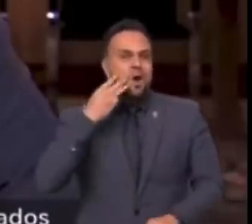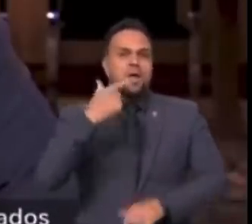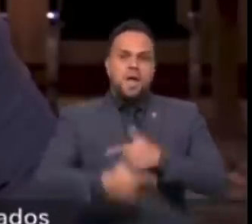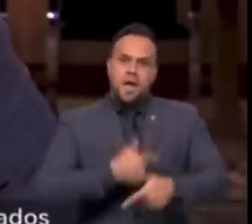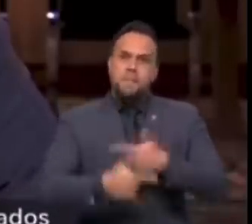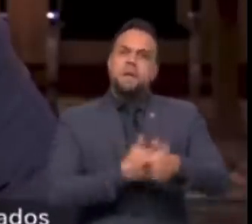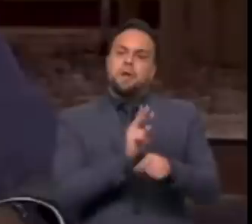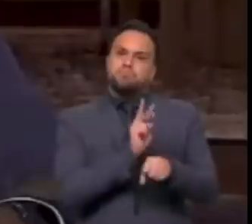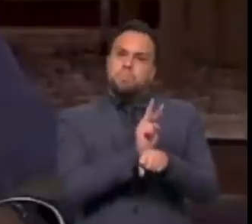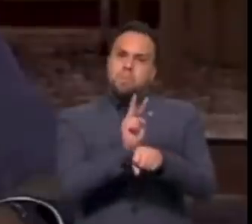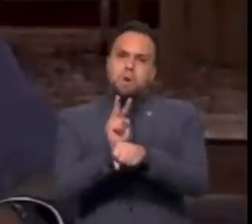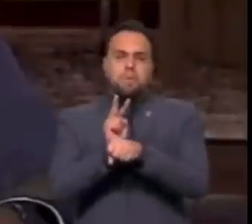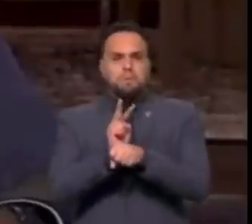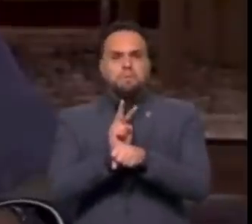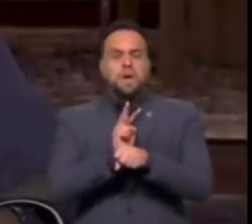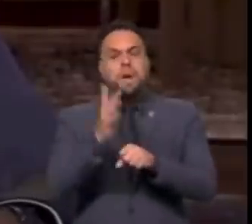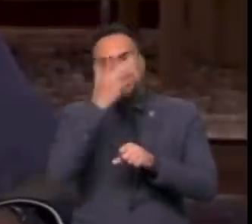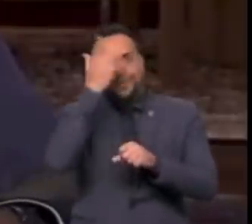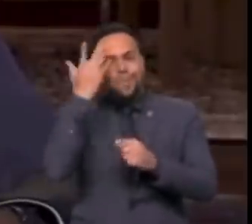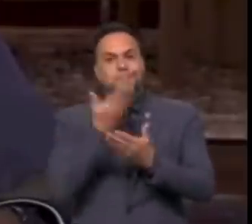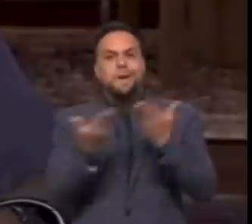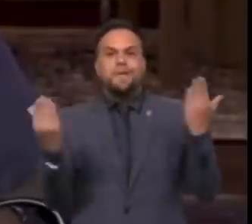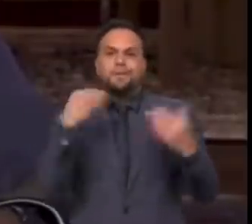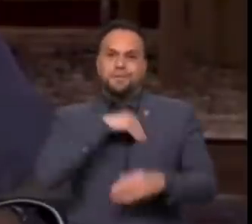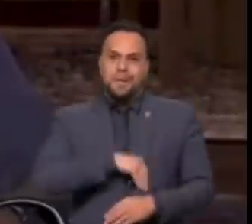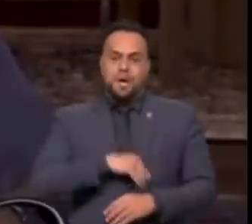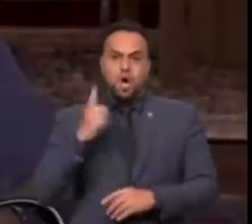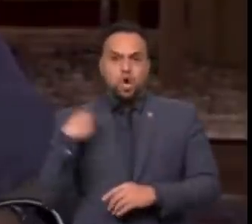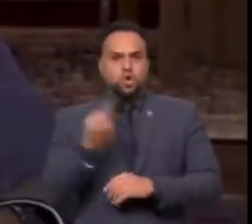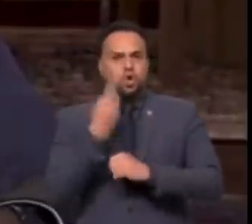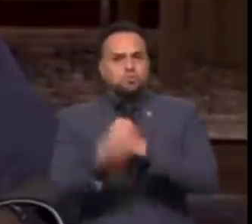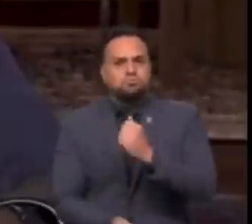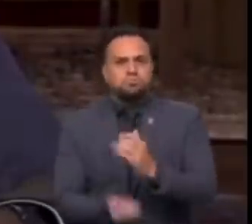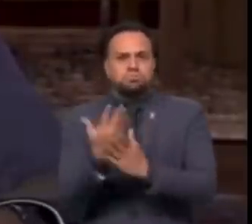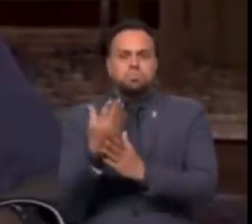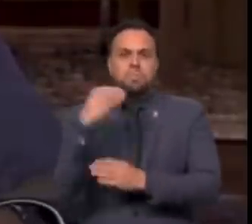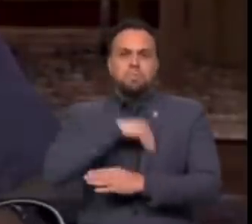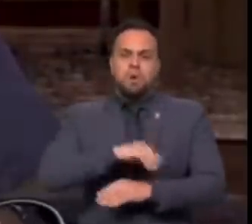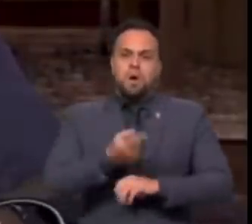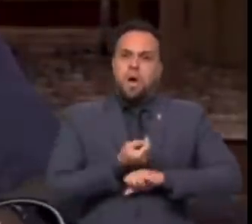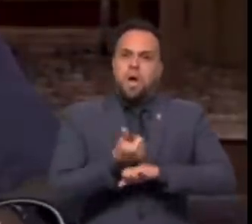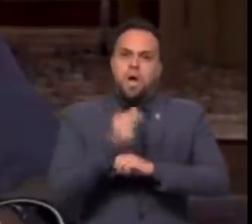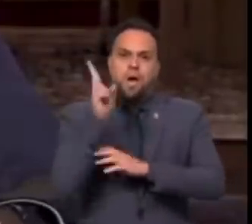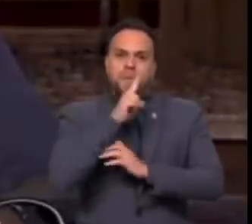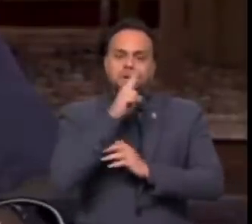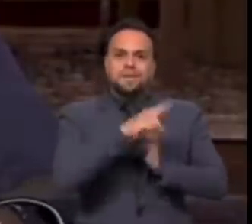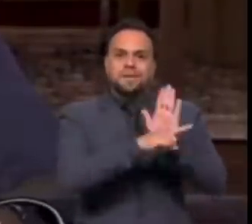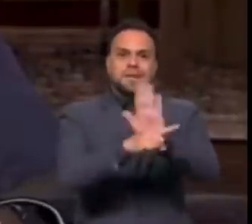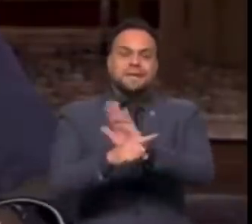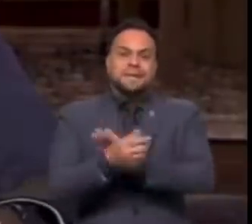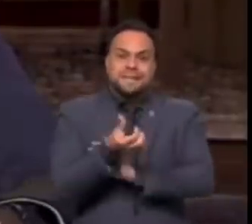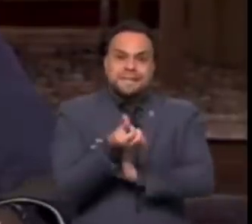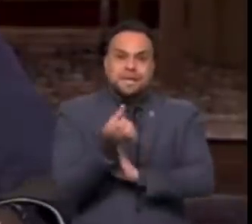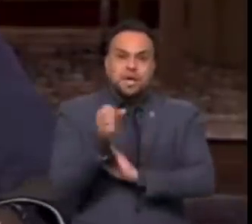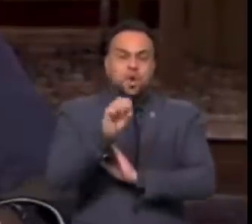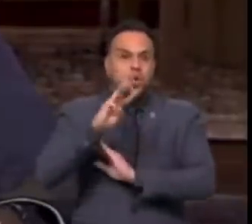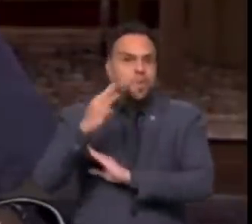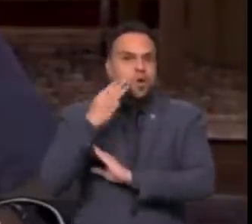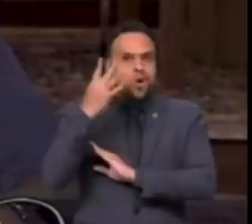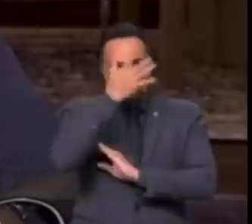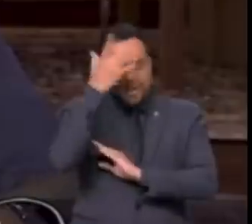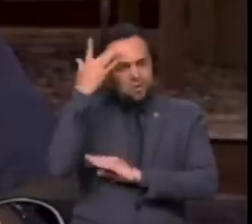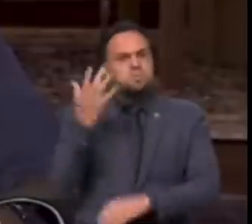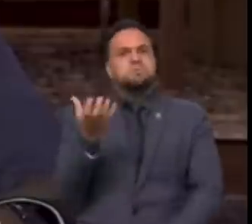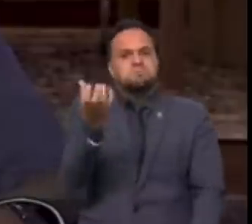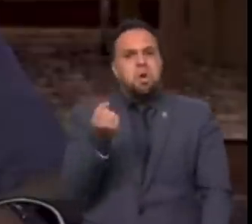foram preservados para aqueles que perderam sua renda criamos o auxílio emergencial onde 68 milhões de